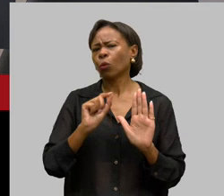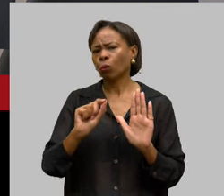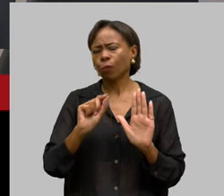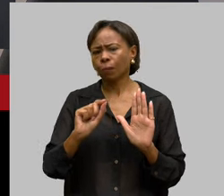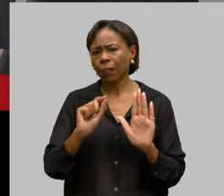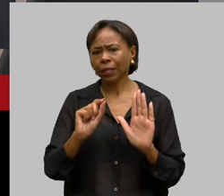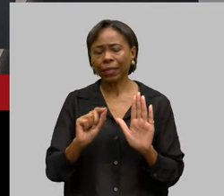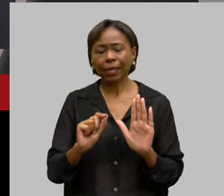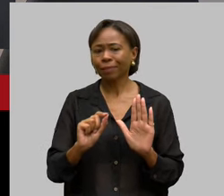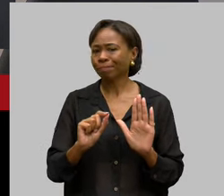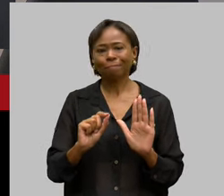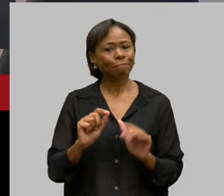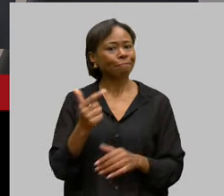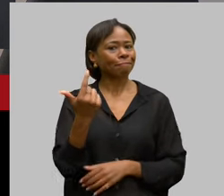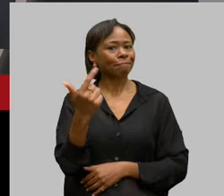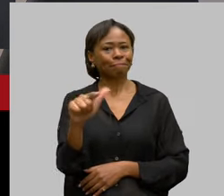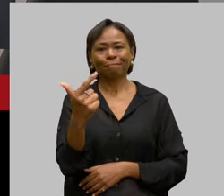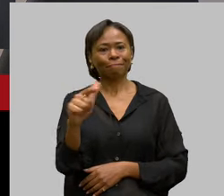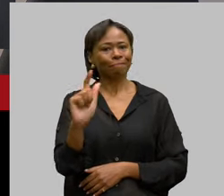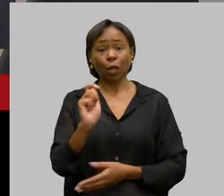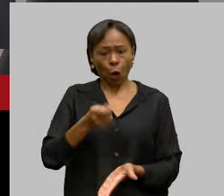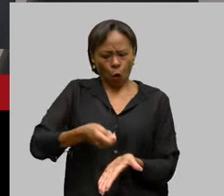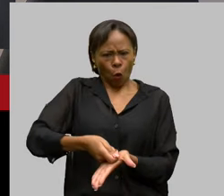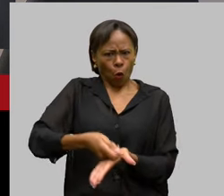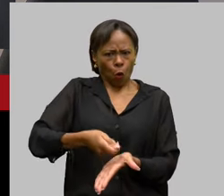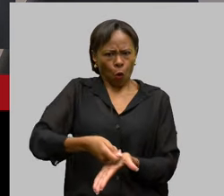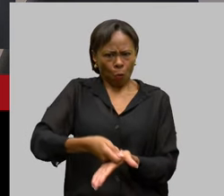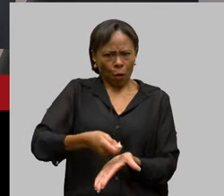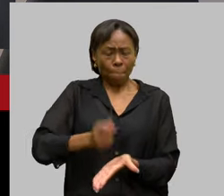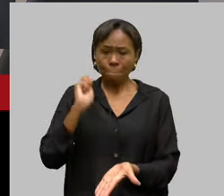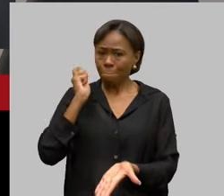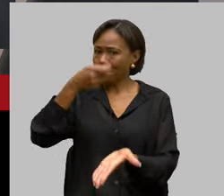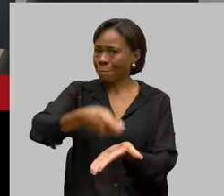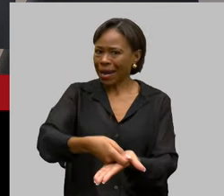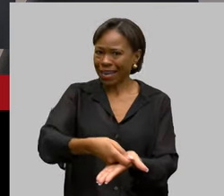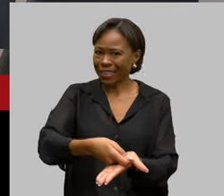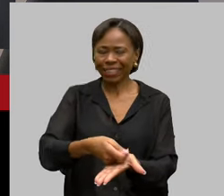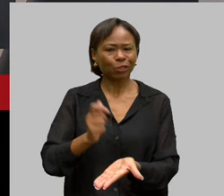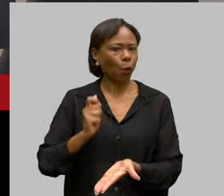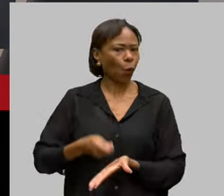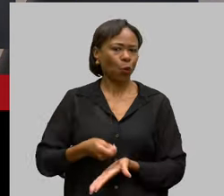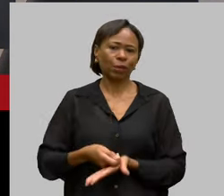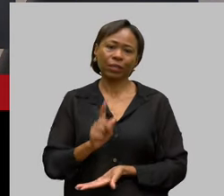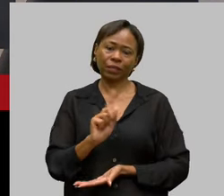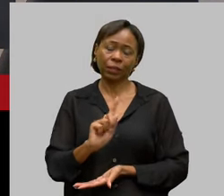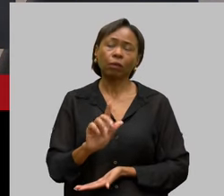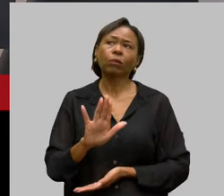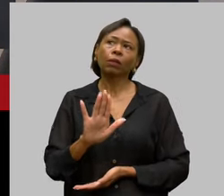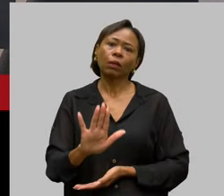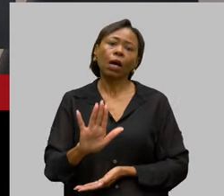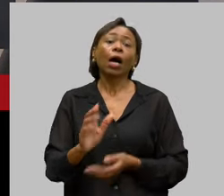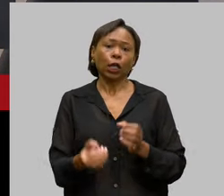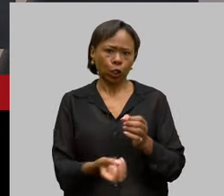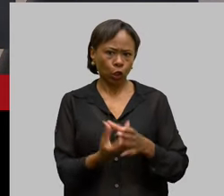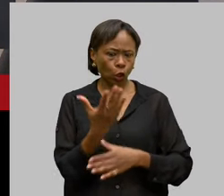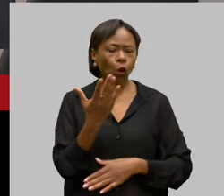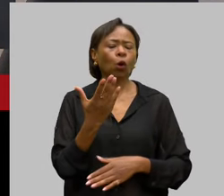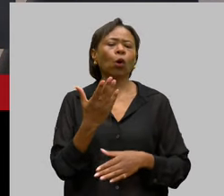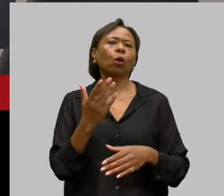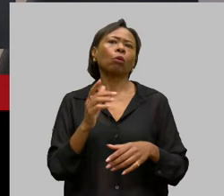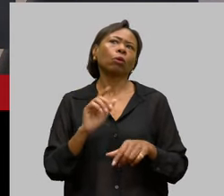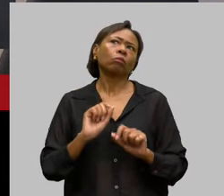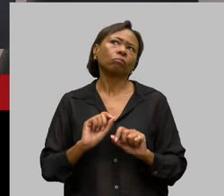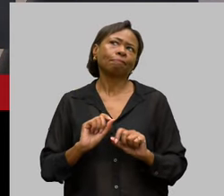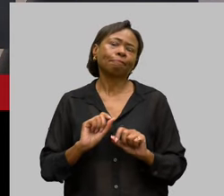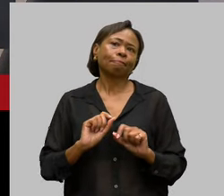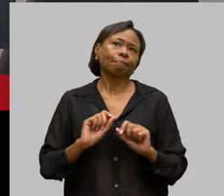da obrigatoriedade contributiva ou seja apesar de se criar constitu ion almente um regime próprio de previdência